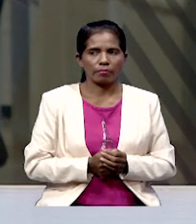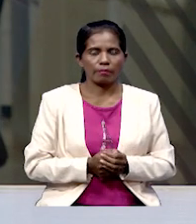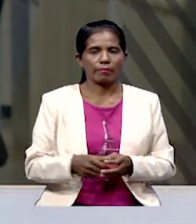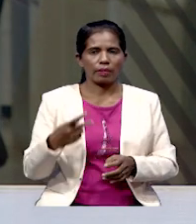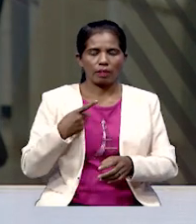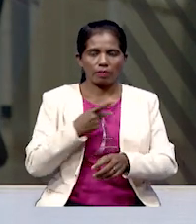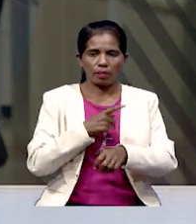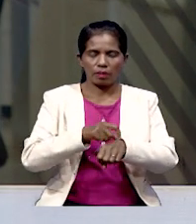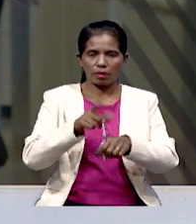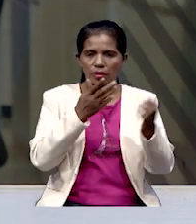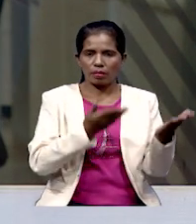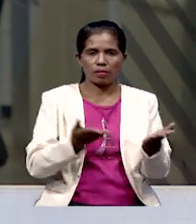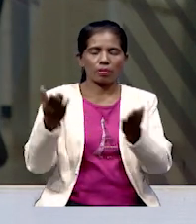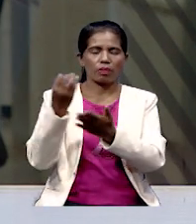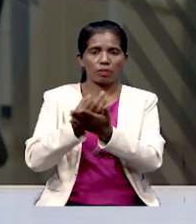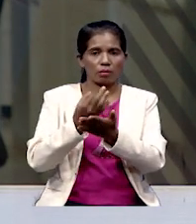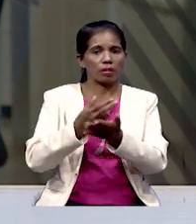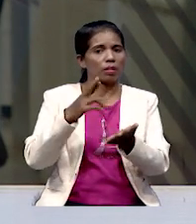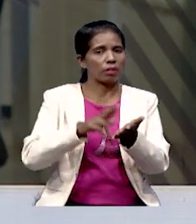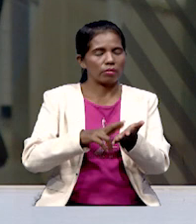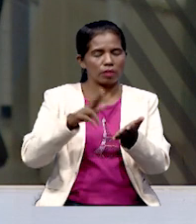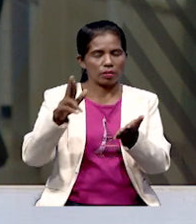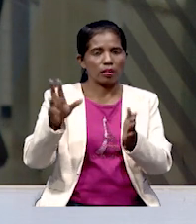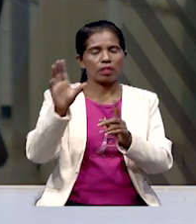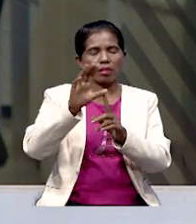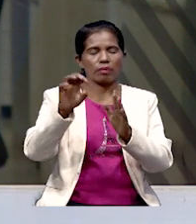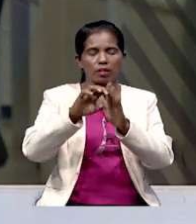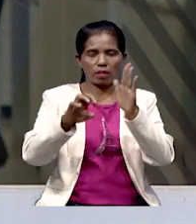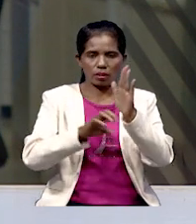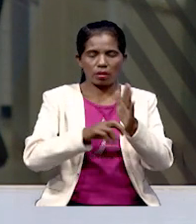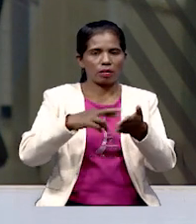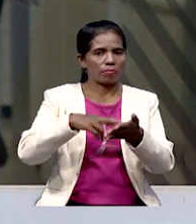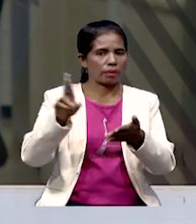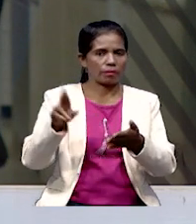Parlamento Nasional haruka un orçamento retificativo ba chefe Estado ato promulga.